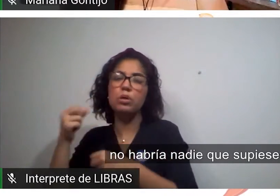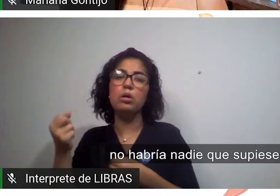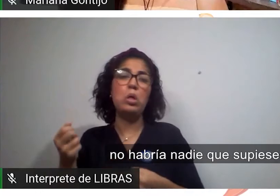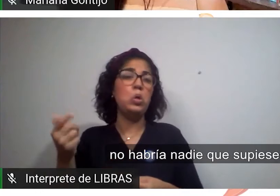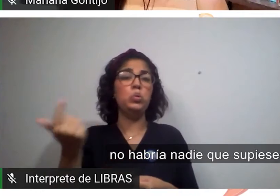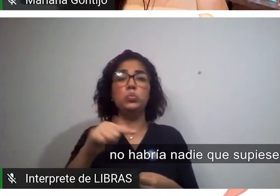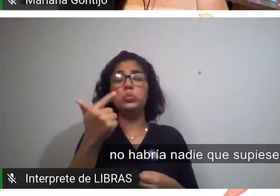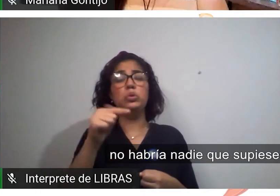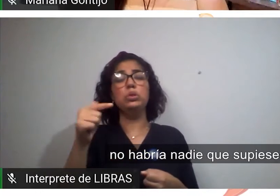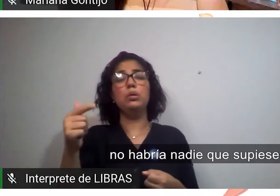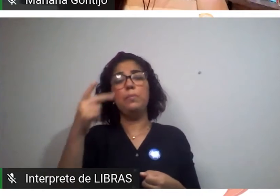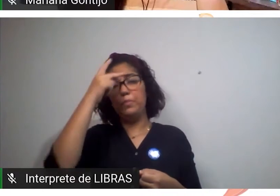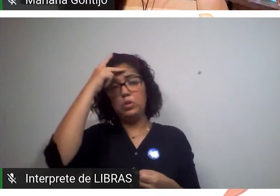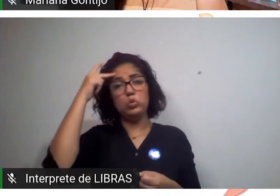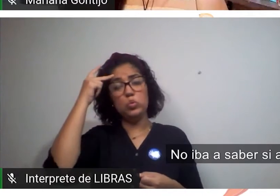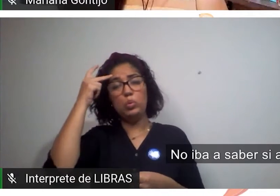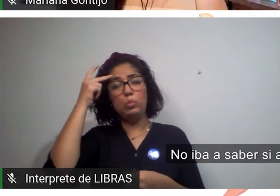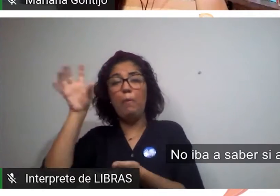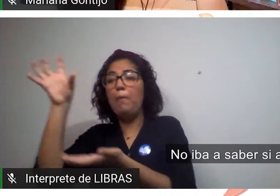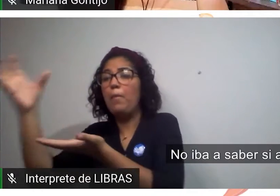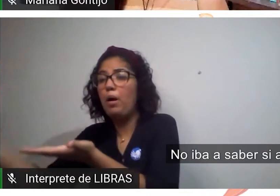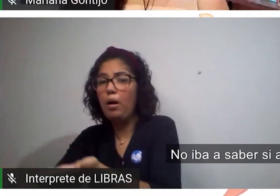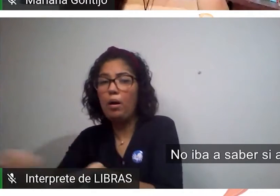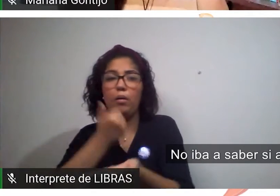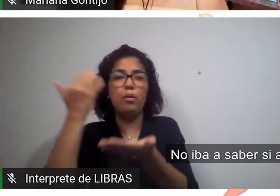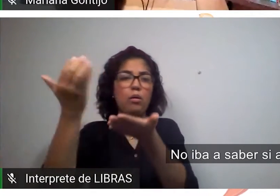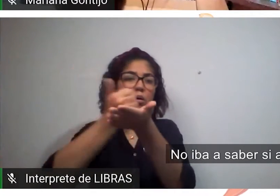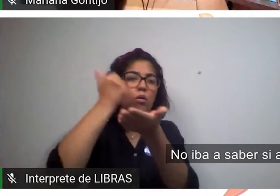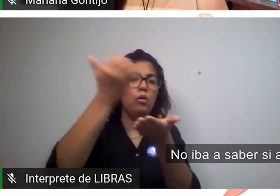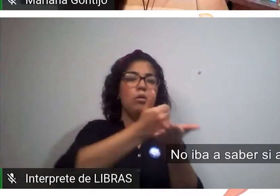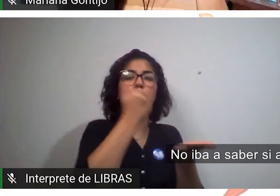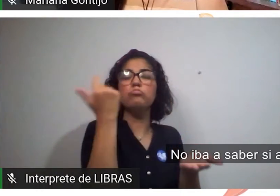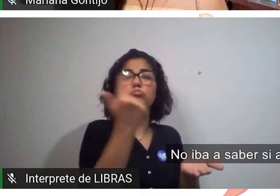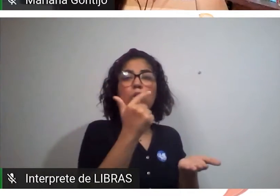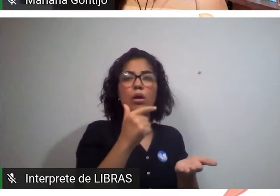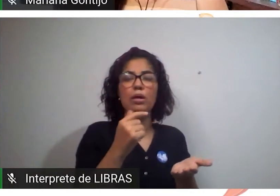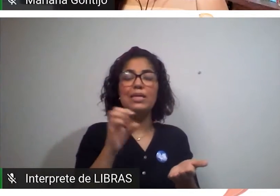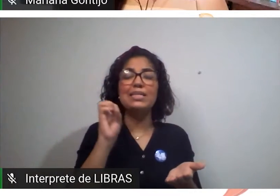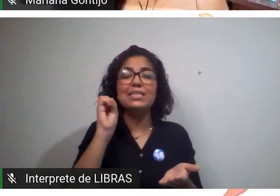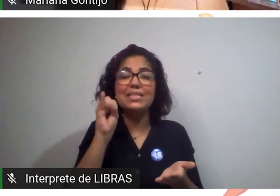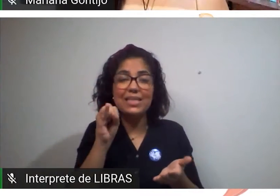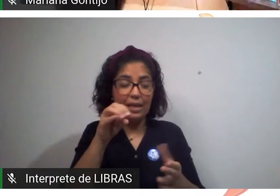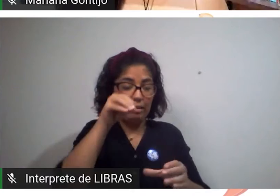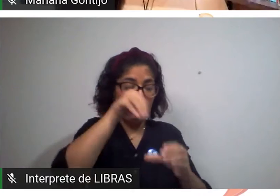alimento, aquela planta. Não ia saber se aquela raiz era venenosa ou não.